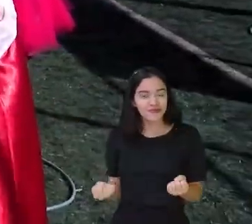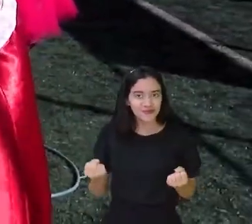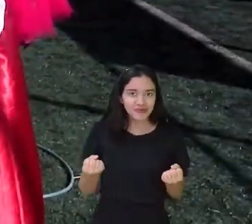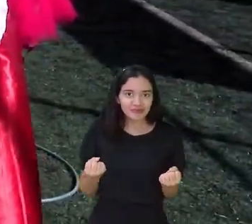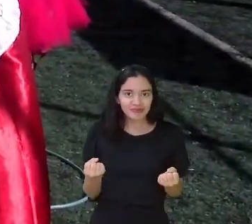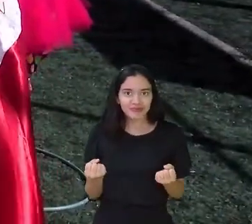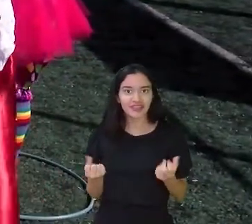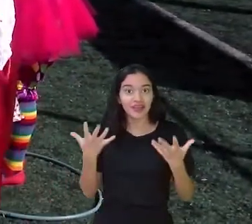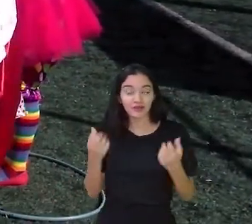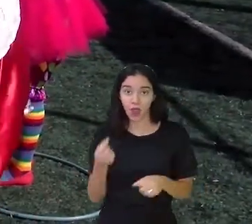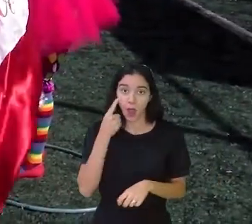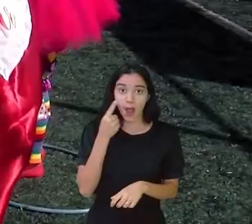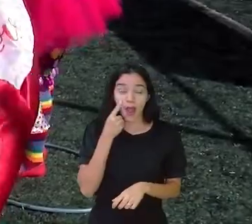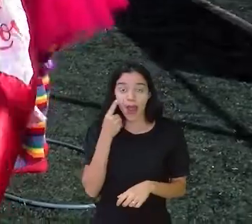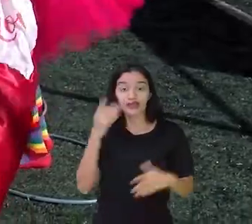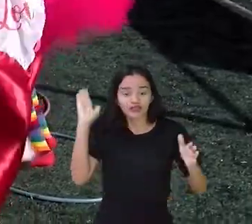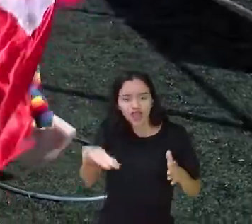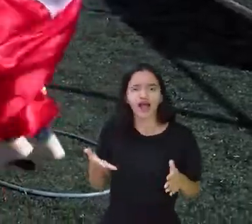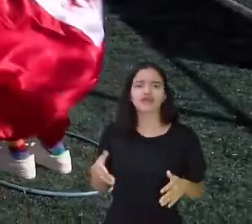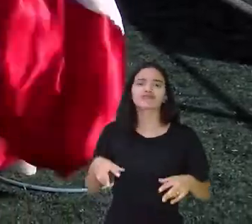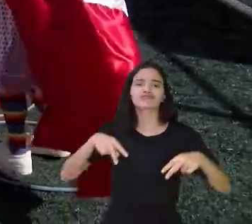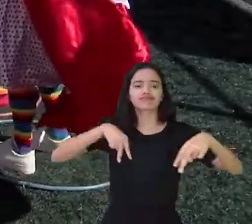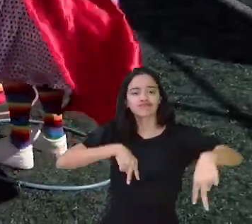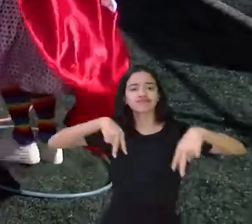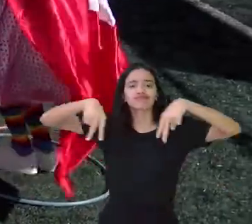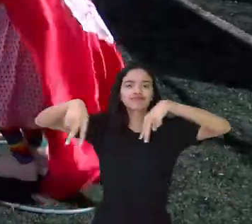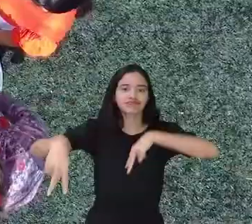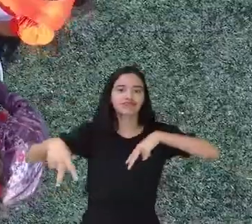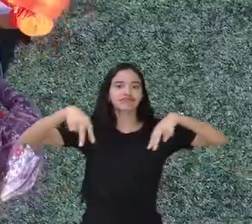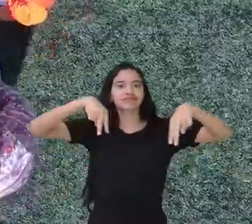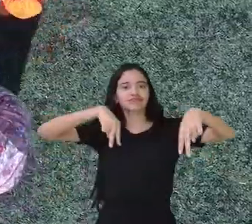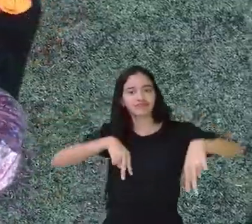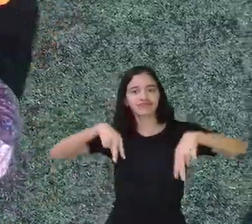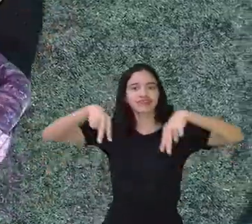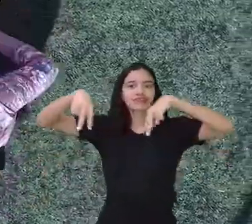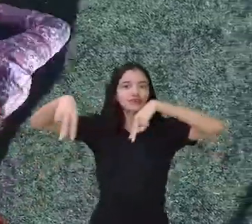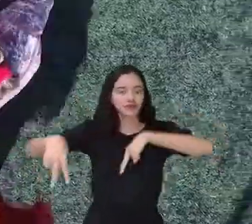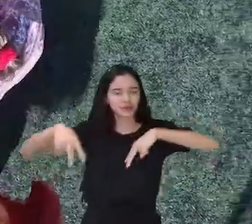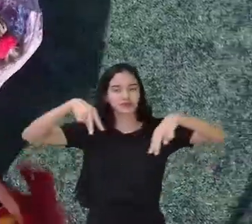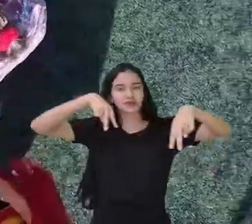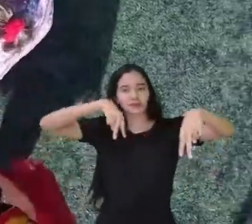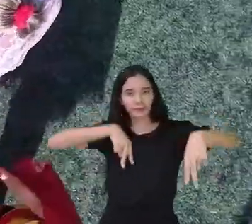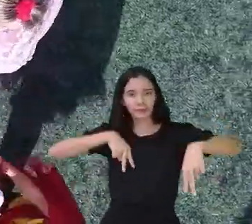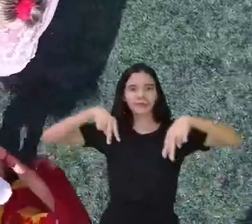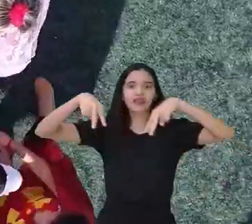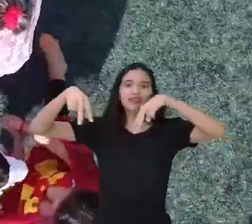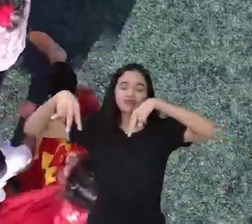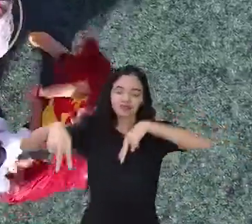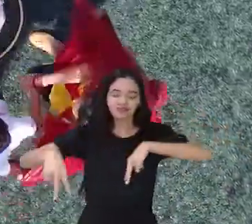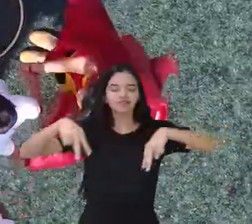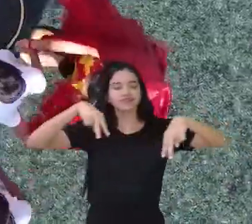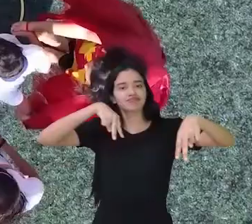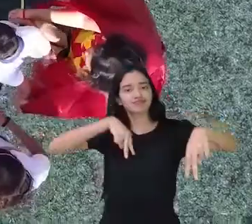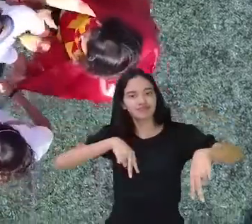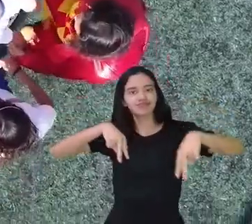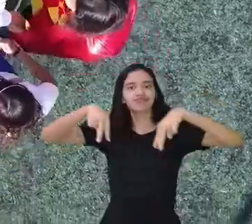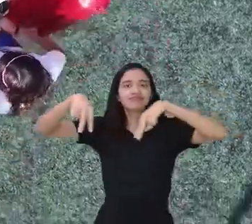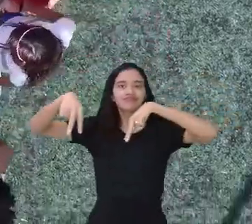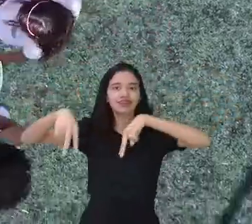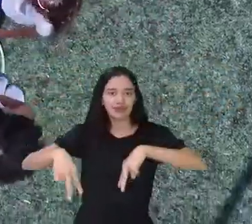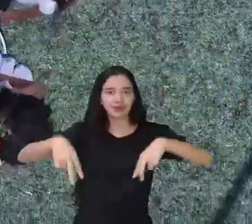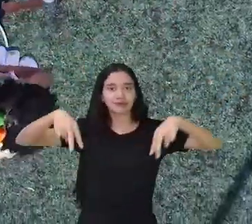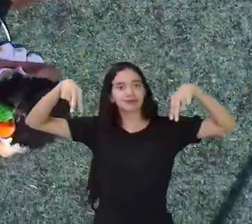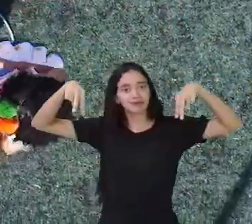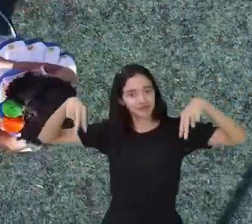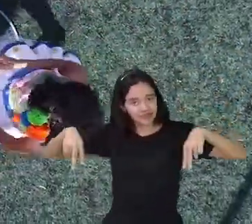Vamos lá? Vamos lá, já! Escravos de Jó jogavam caxangá.